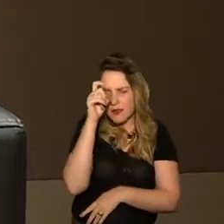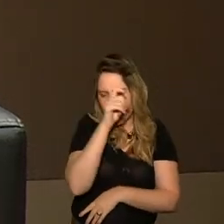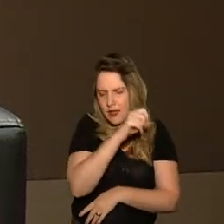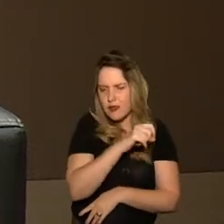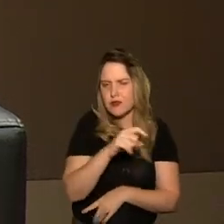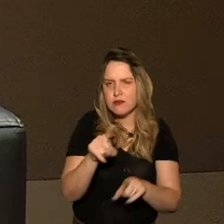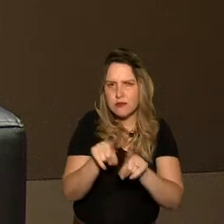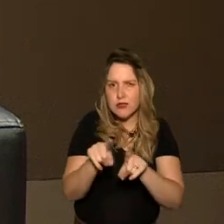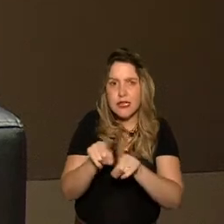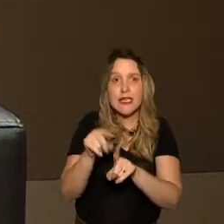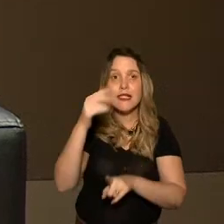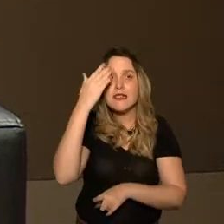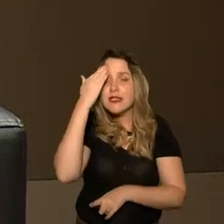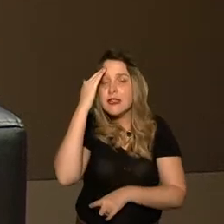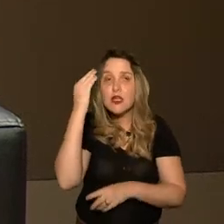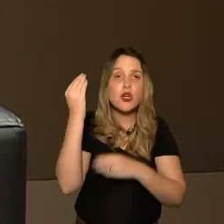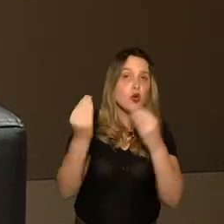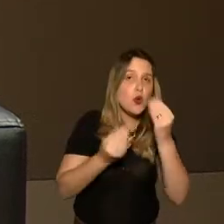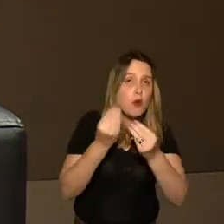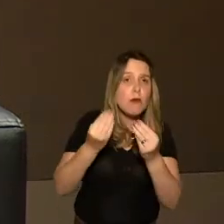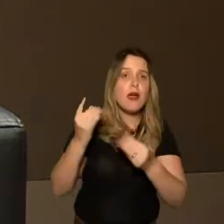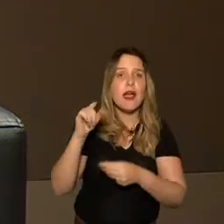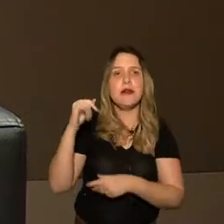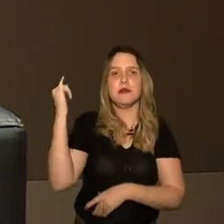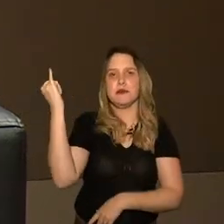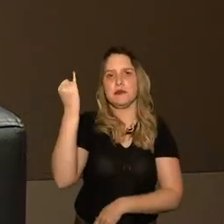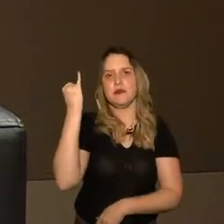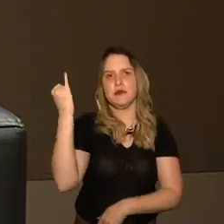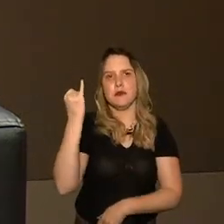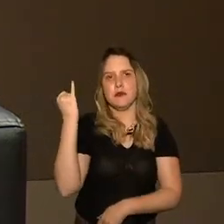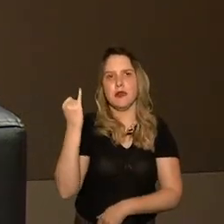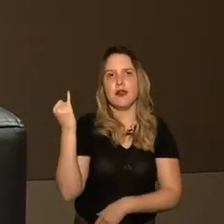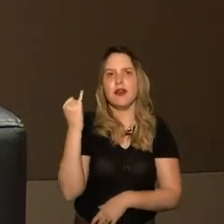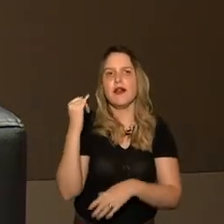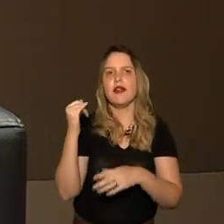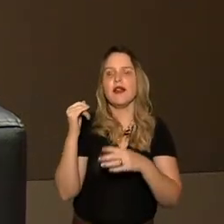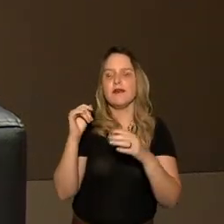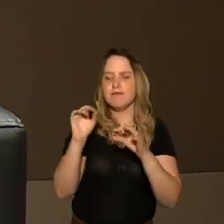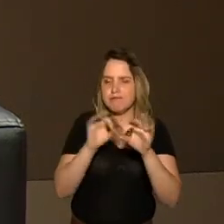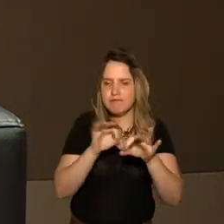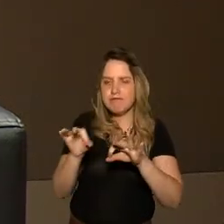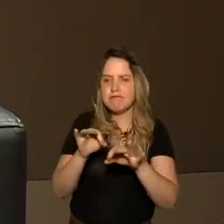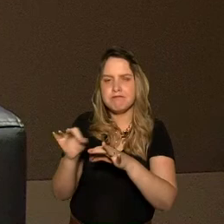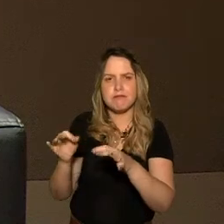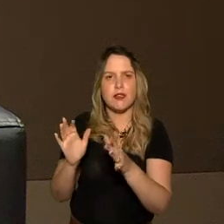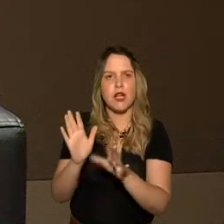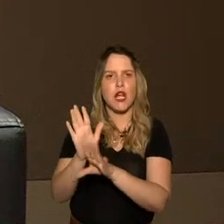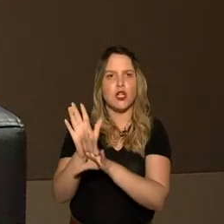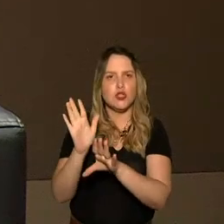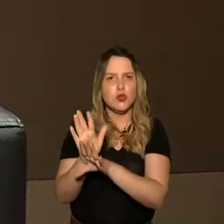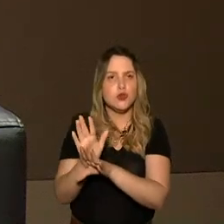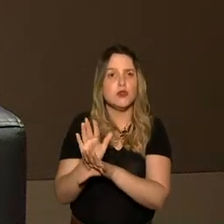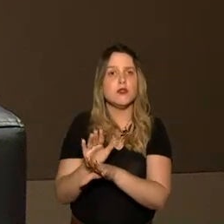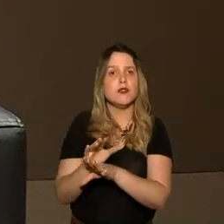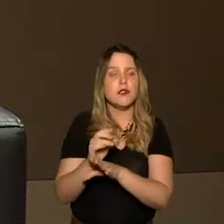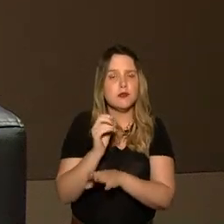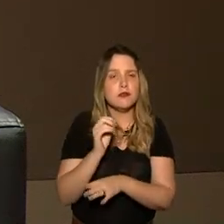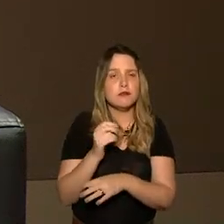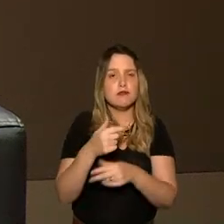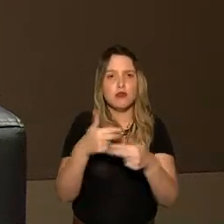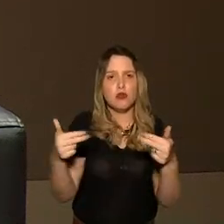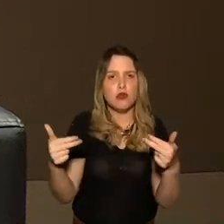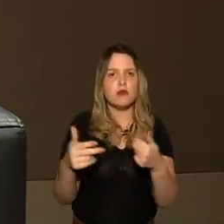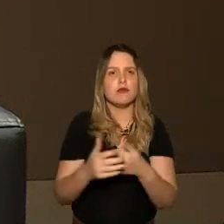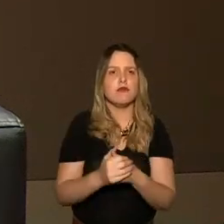entendeu de entender o qual a importante a figura do mediador do educador museal do Arte educador